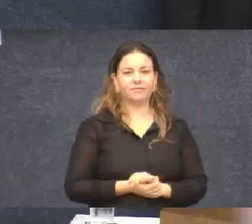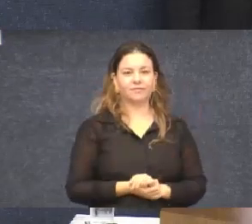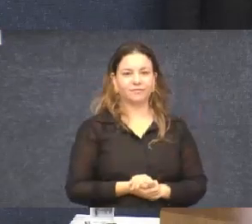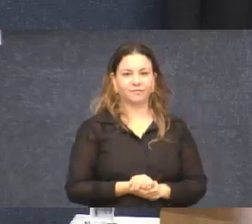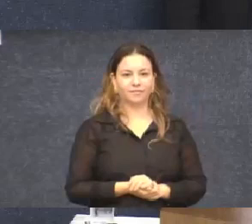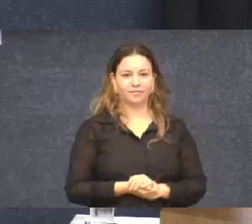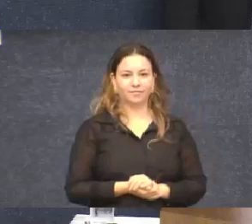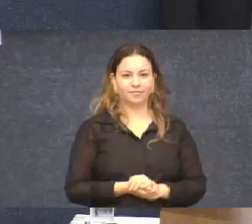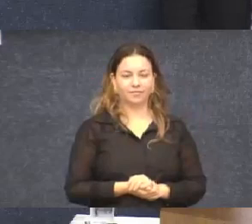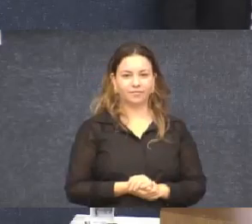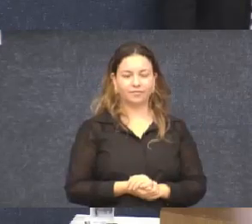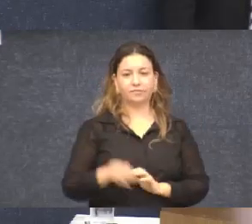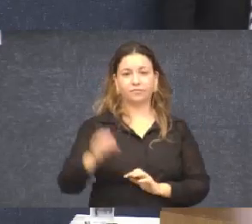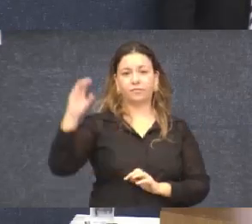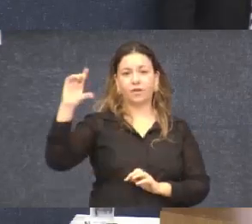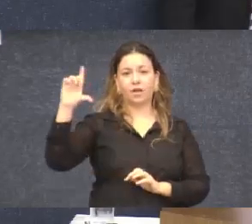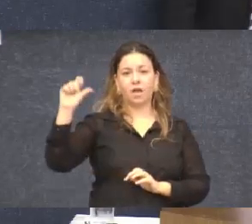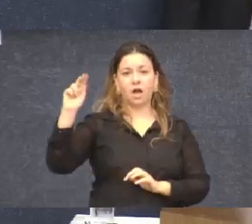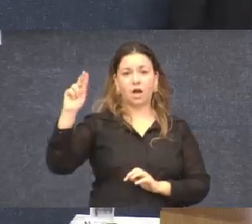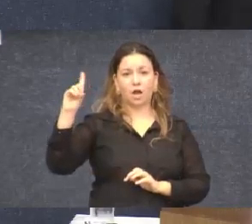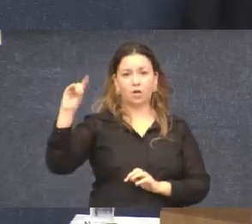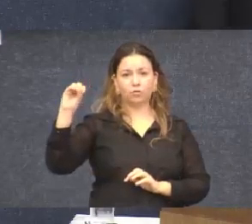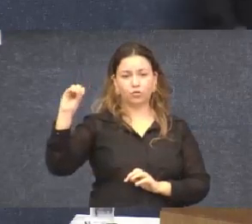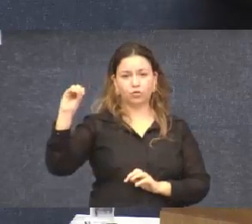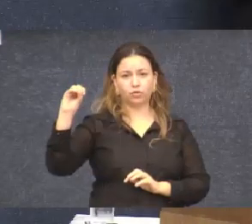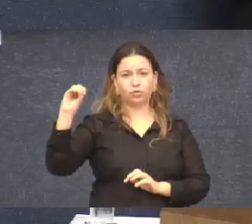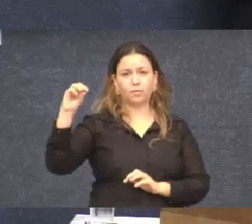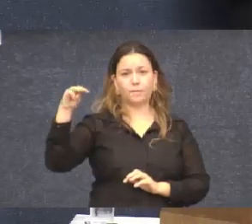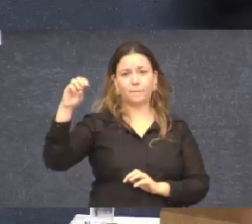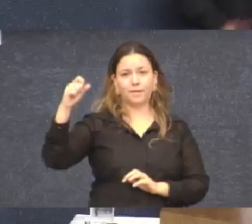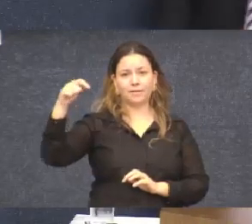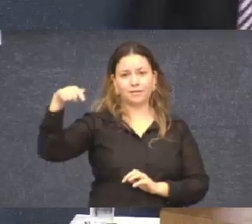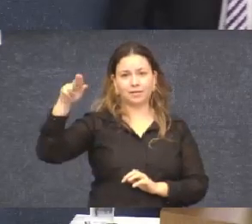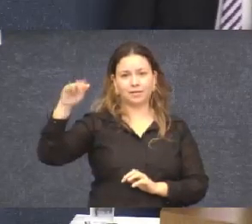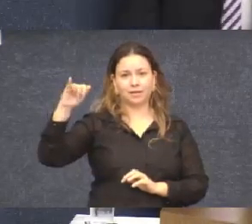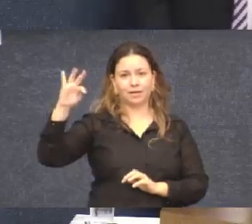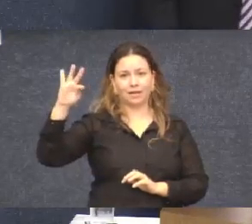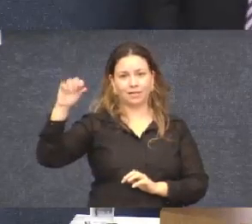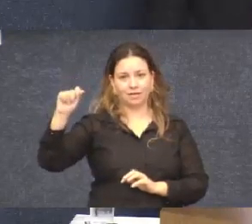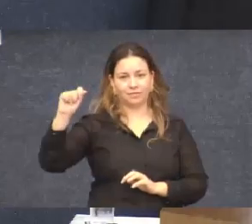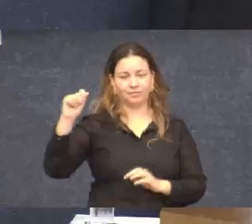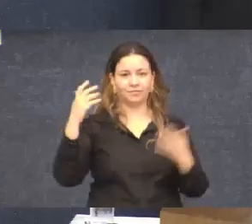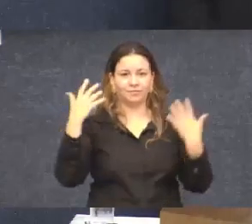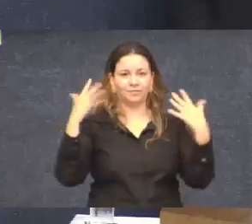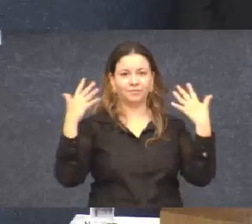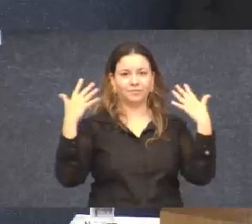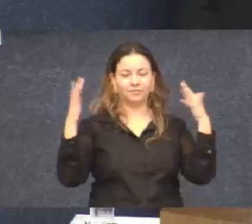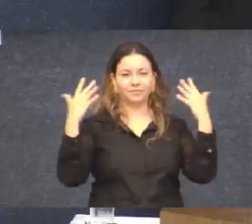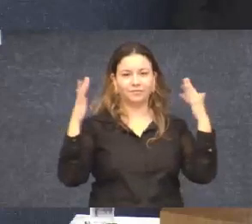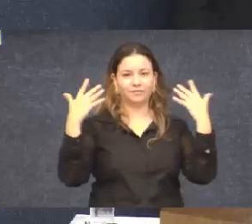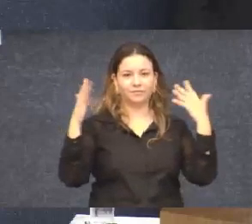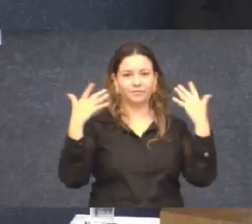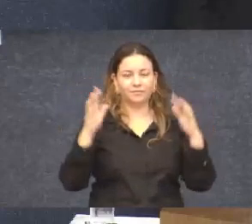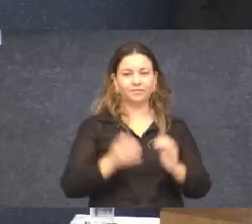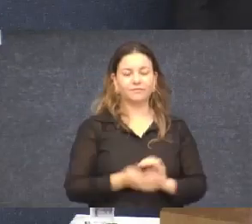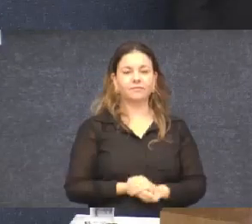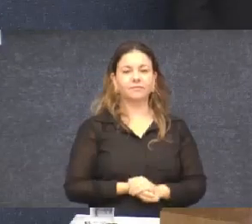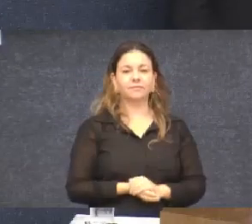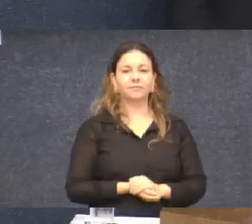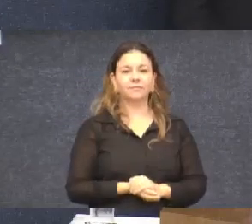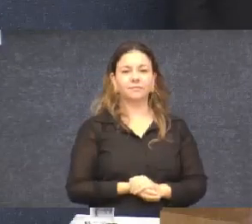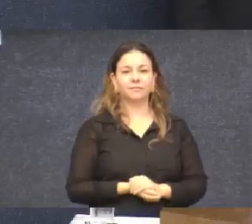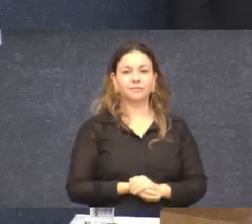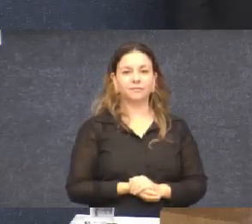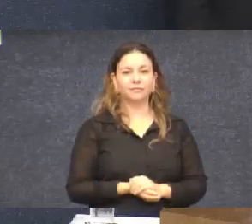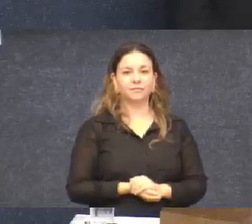Não é sobre chegar Cláudio lá no topo Lúcio do mundo e saber Mesquita. Que venceu. É sobre escalar e sentir que o caminho